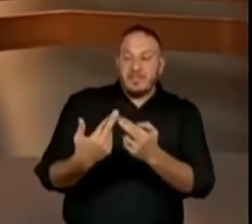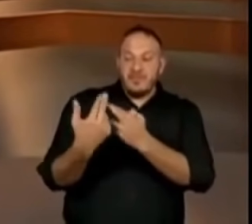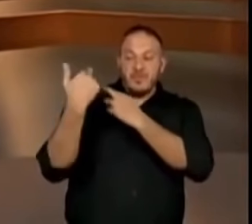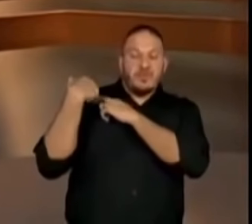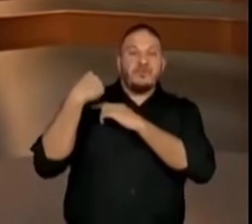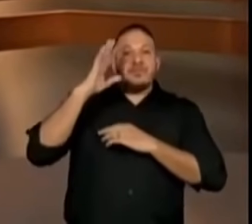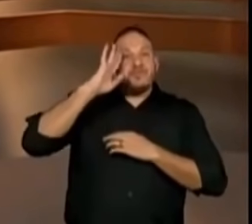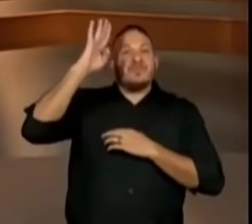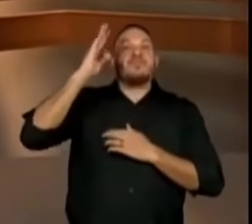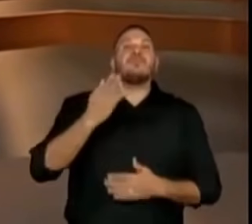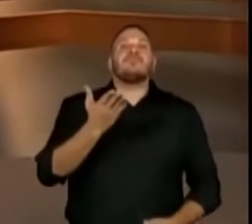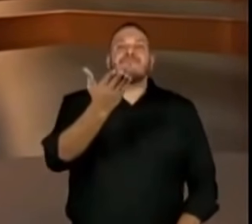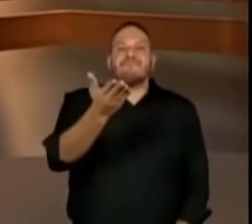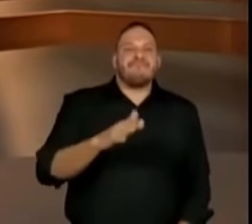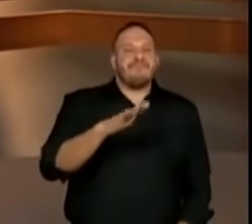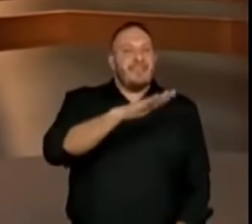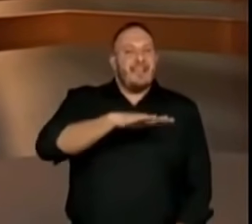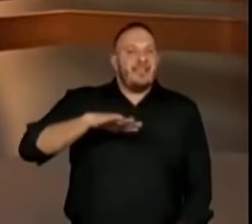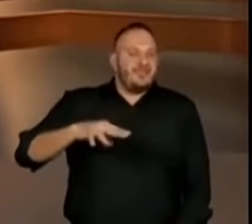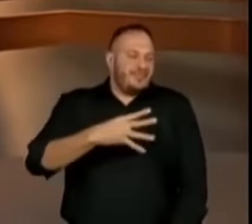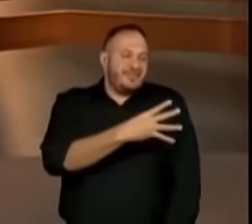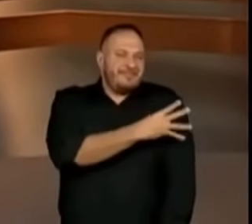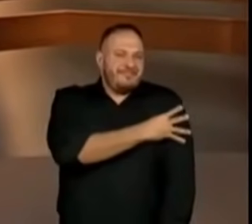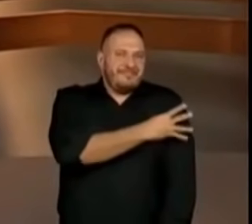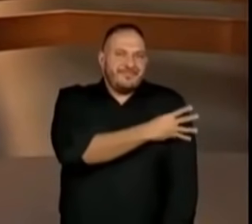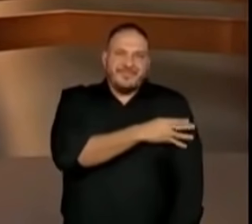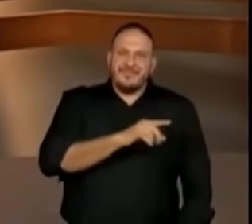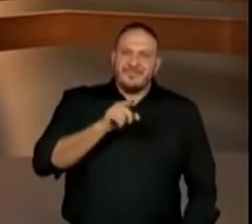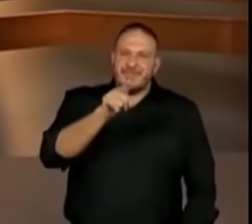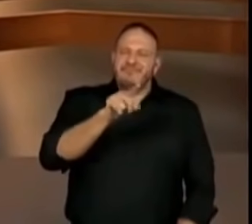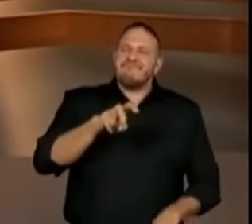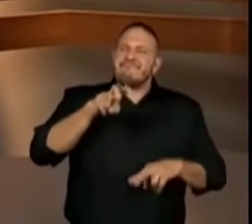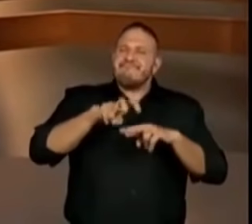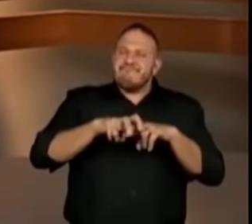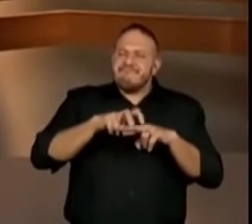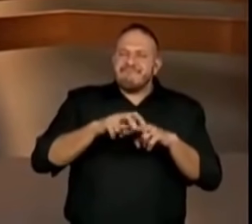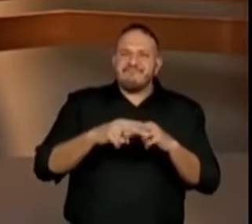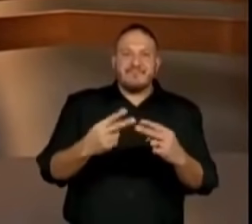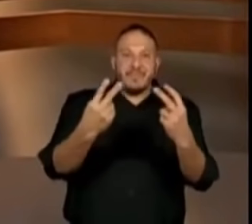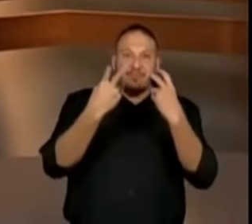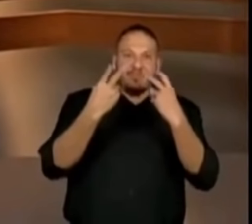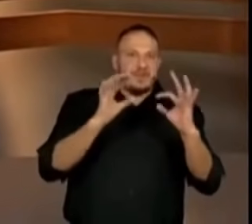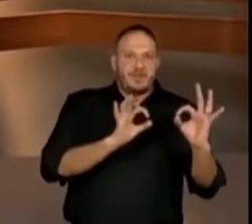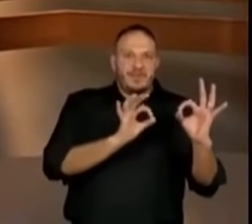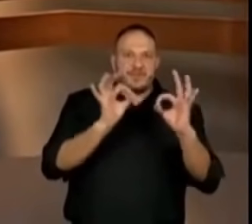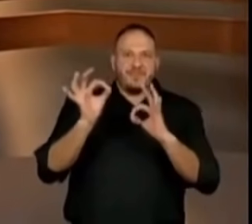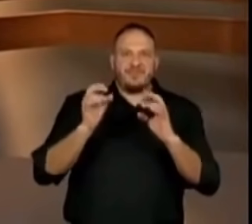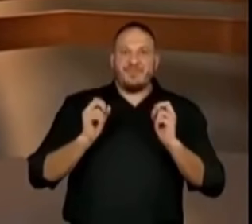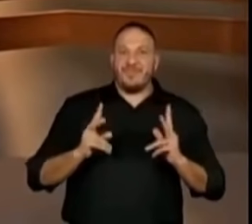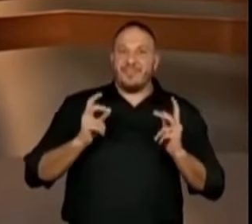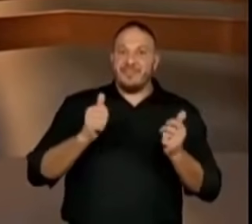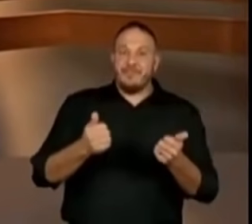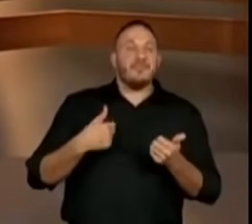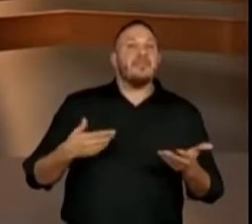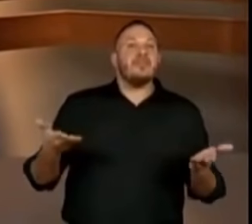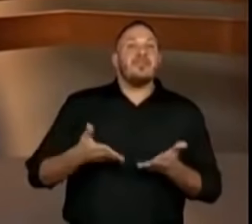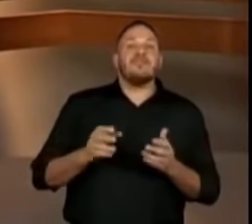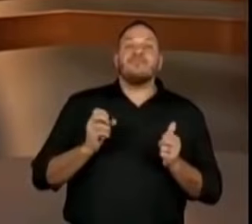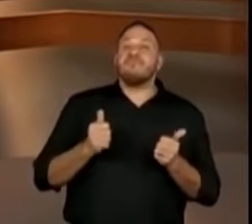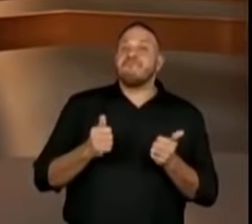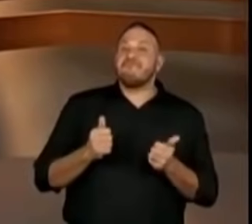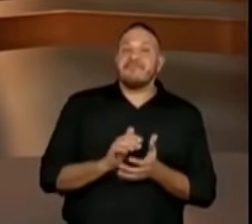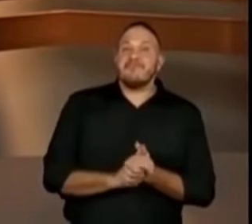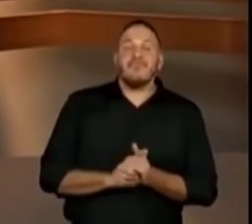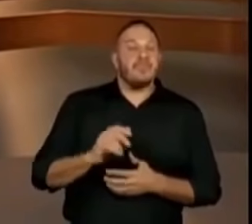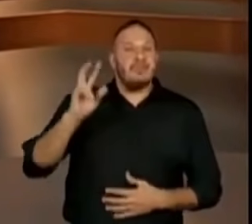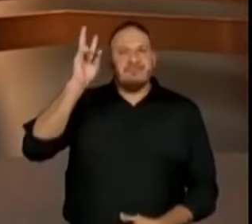protagonistas, que são os alunos do quarto ano, isso mesmo, você que está aí sentadinho me assistindo, ok? E aí, vamos lá.